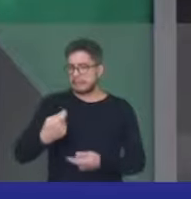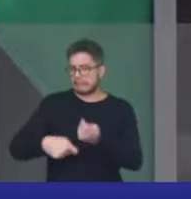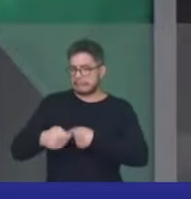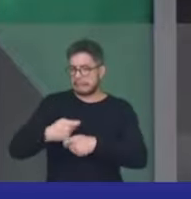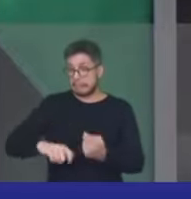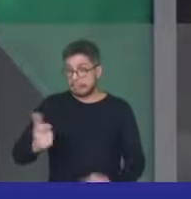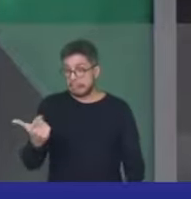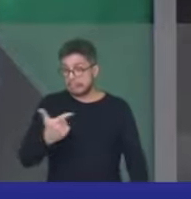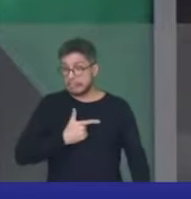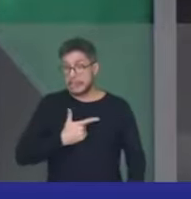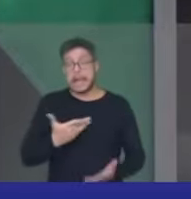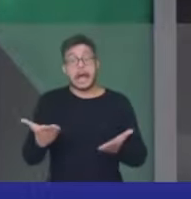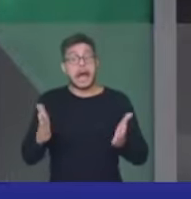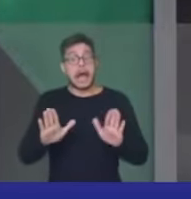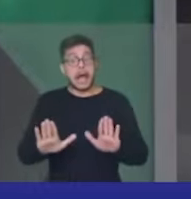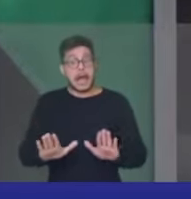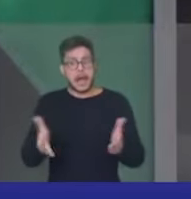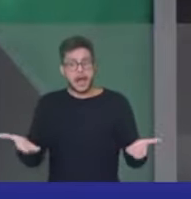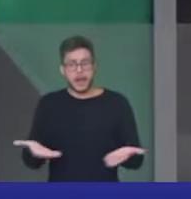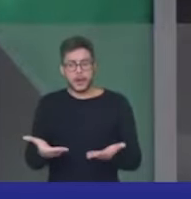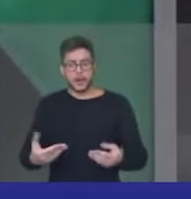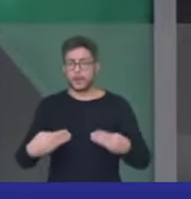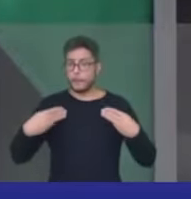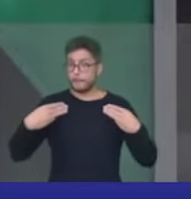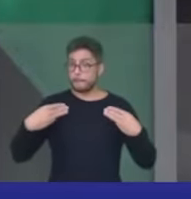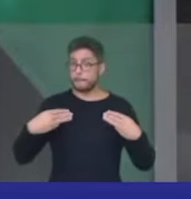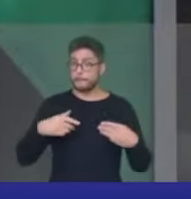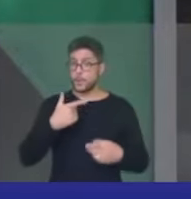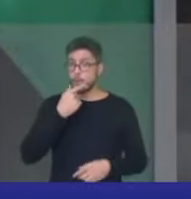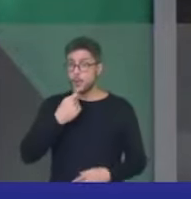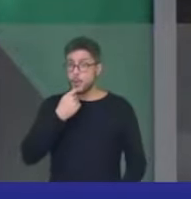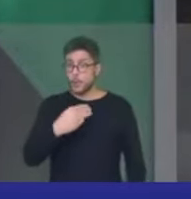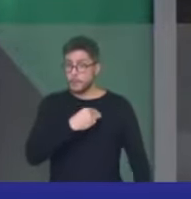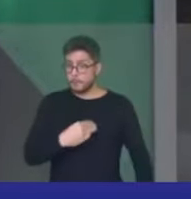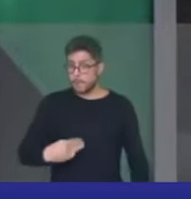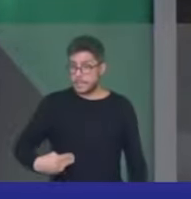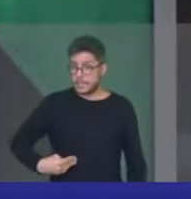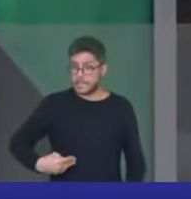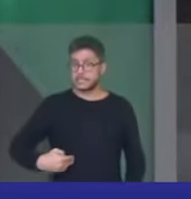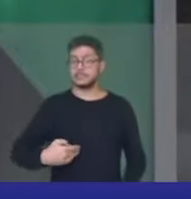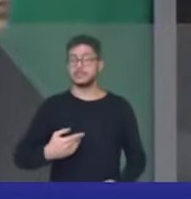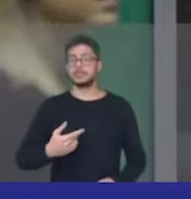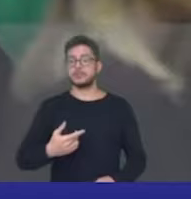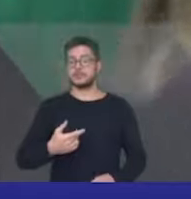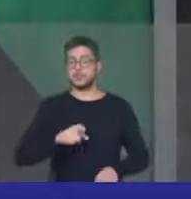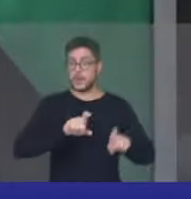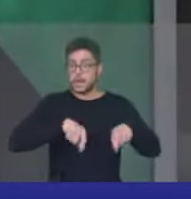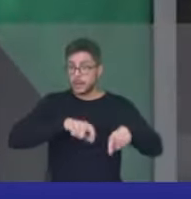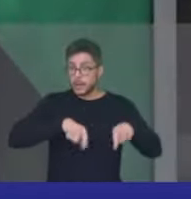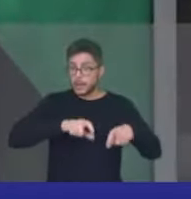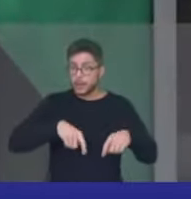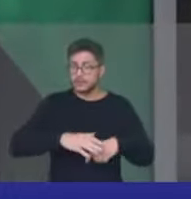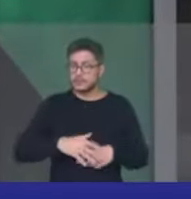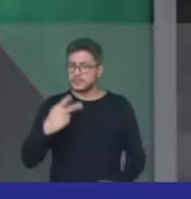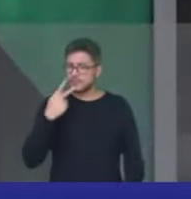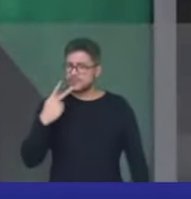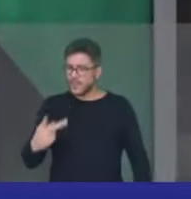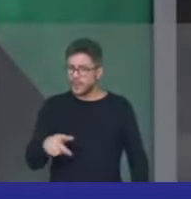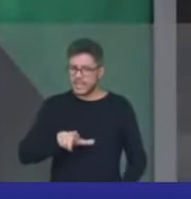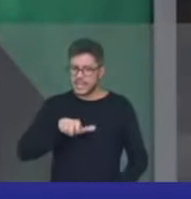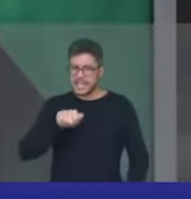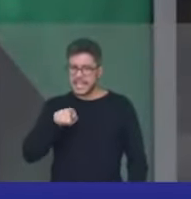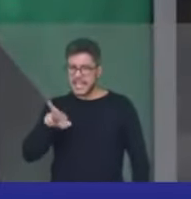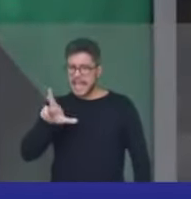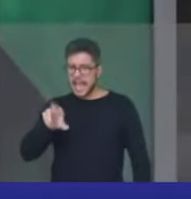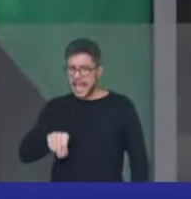novamente agora no dia 1eo do6 e chama o Agro de fascista fascista Ministro é aquele que